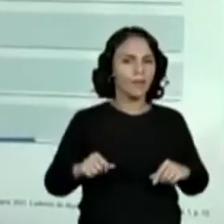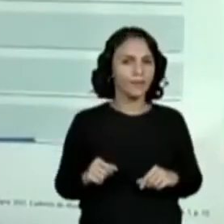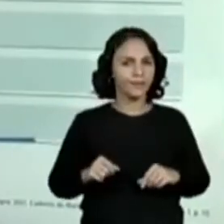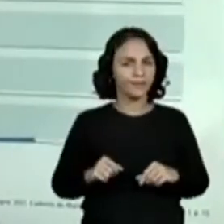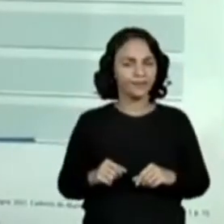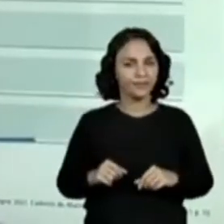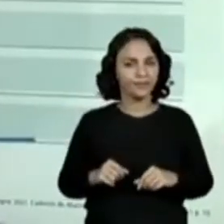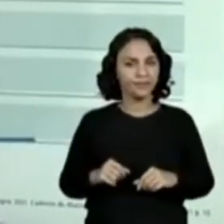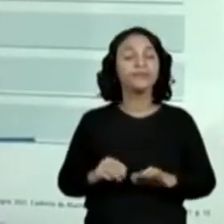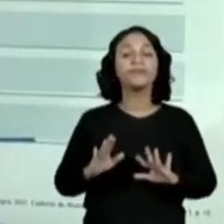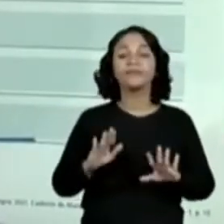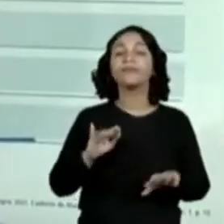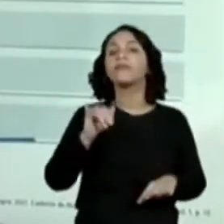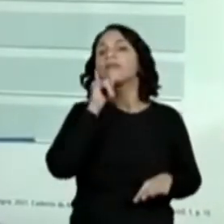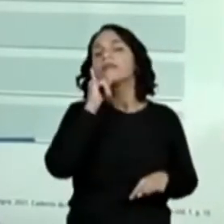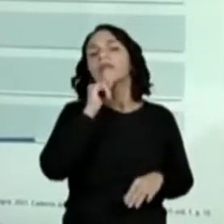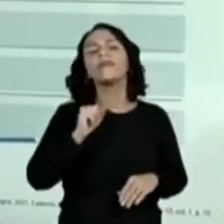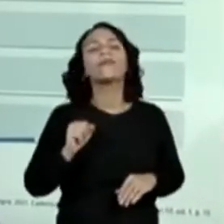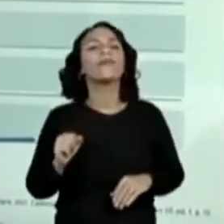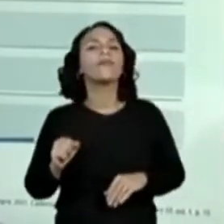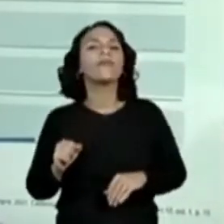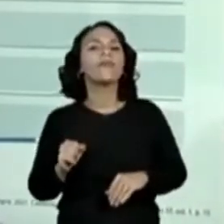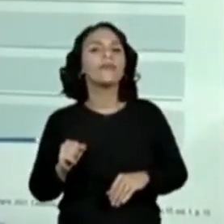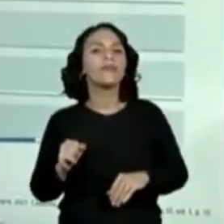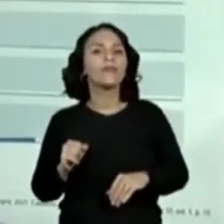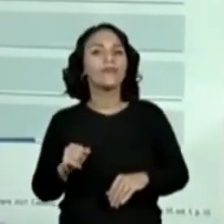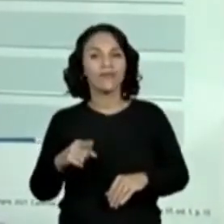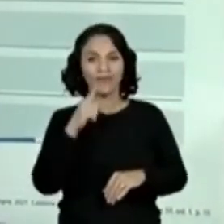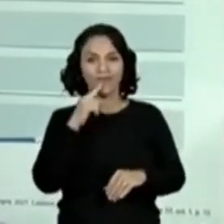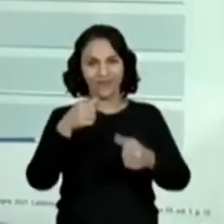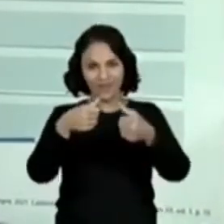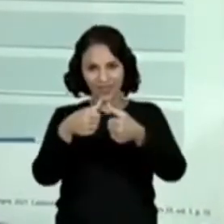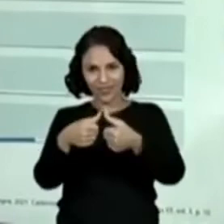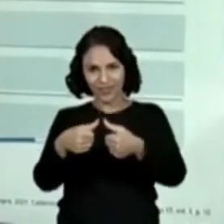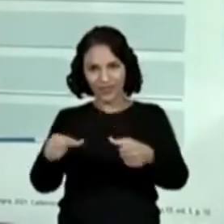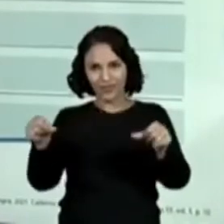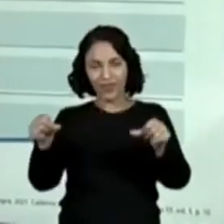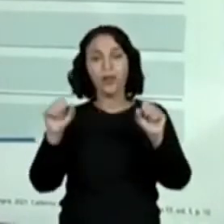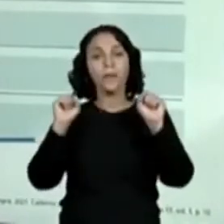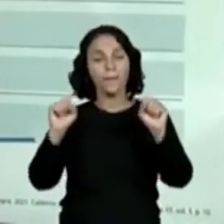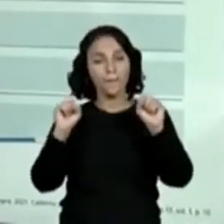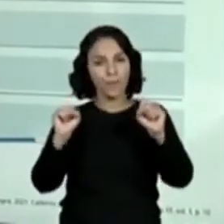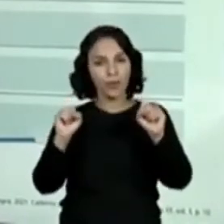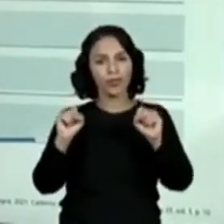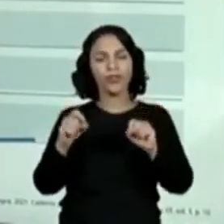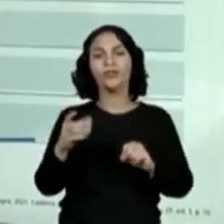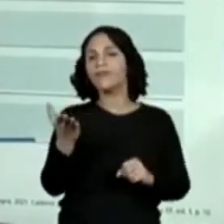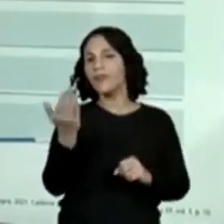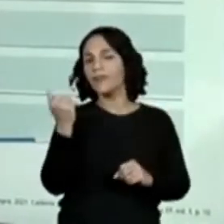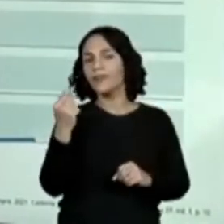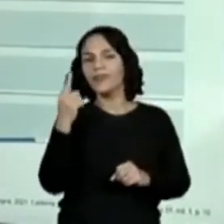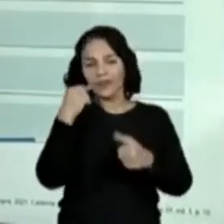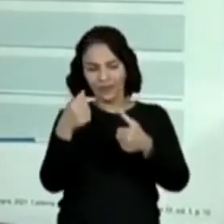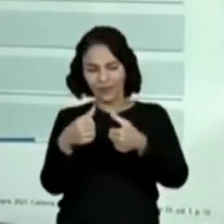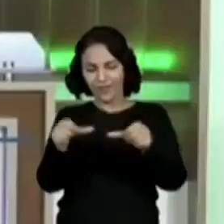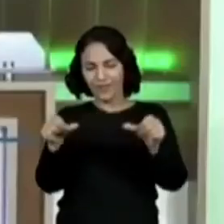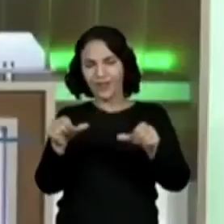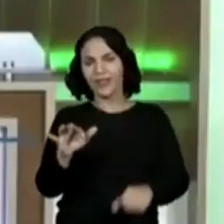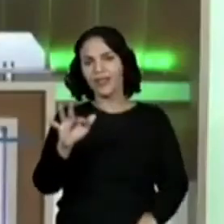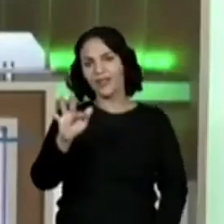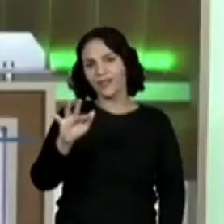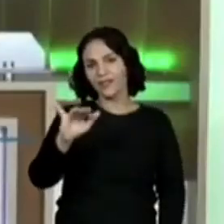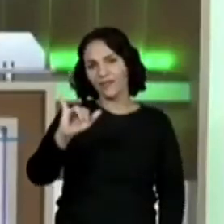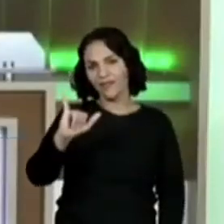Eu poderia, ao invés de escrever fita adesiva, escrever fita crepe. Vamos lá? Fita crepe.